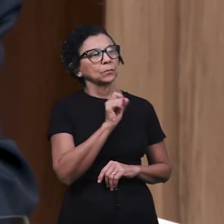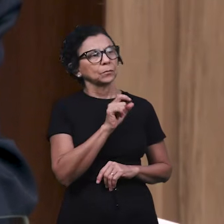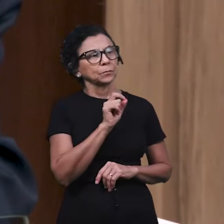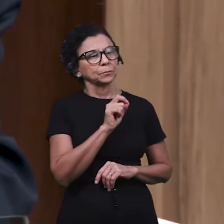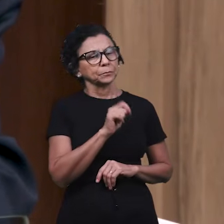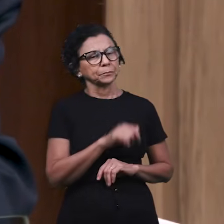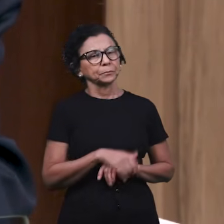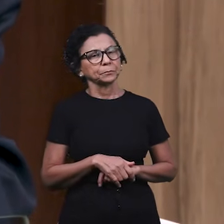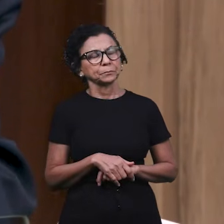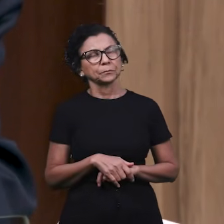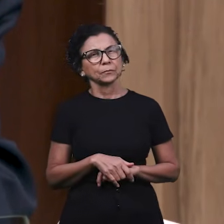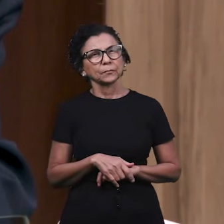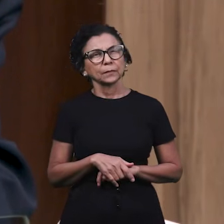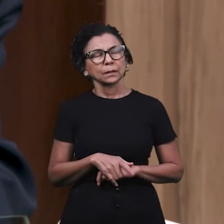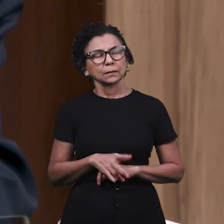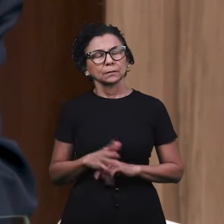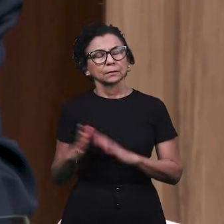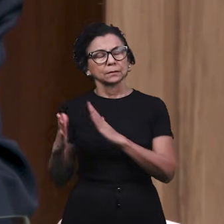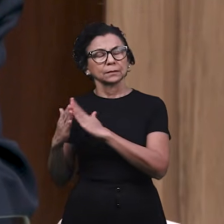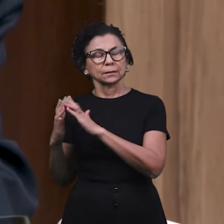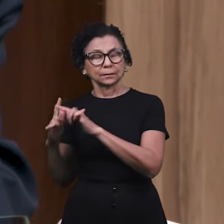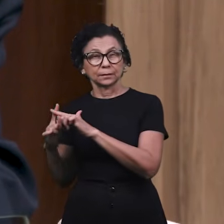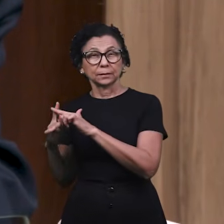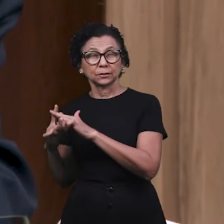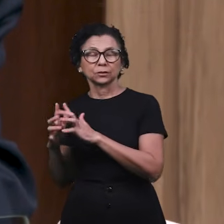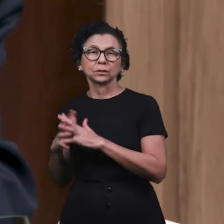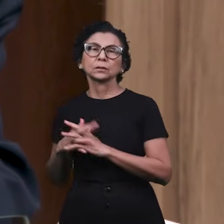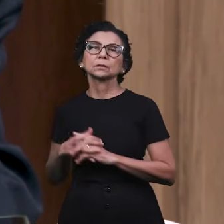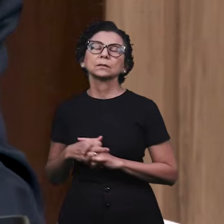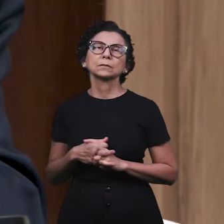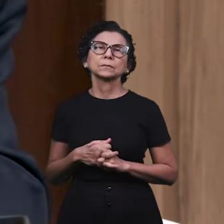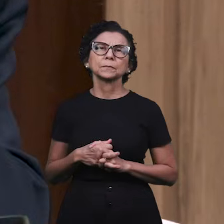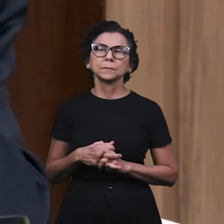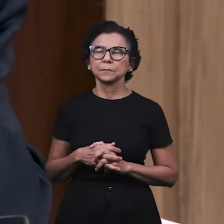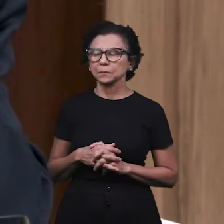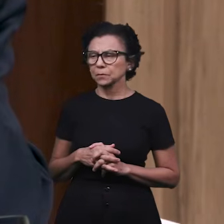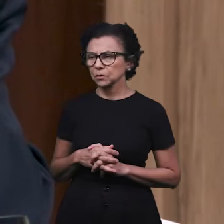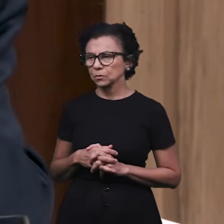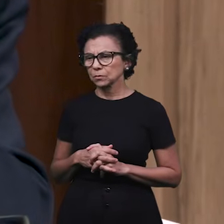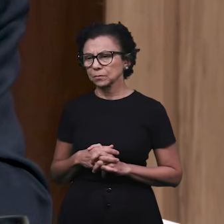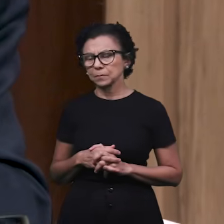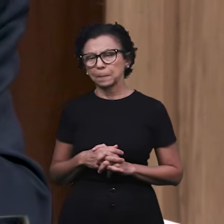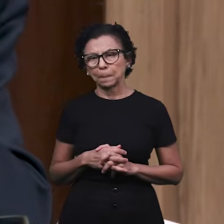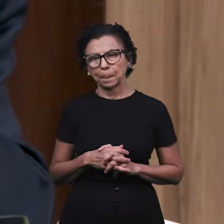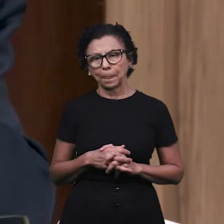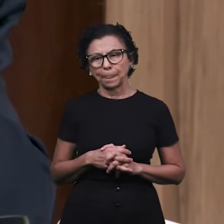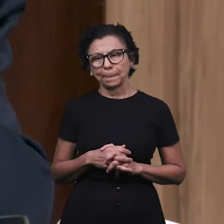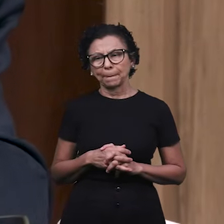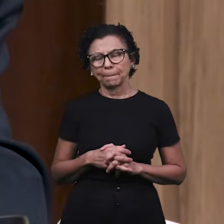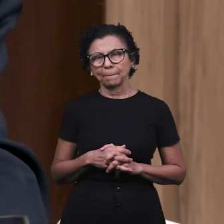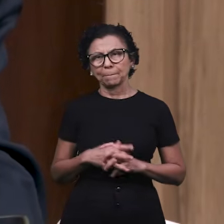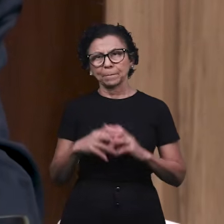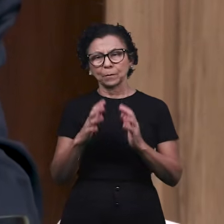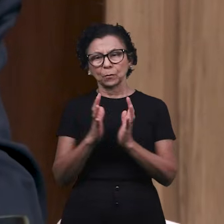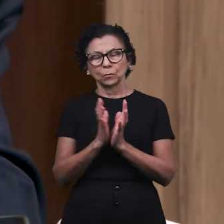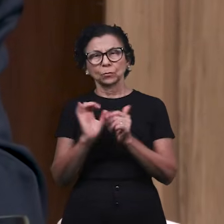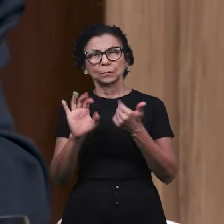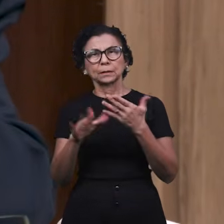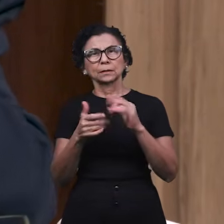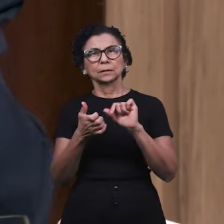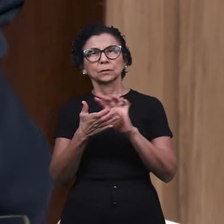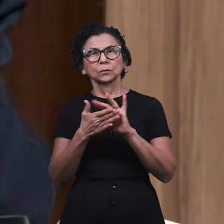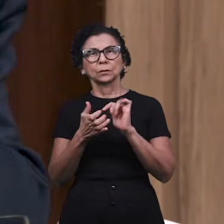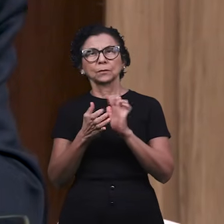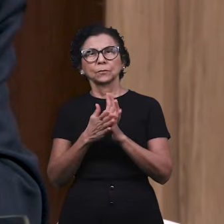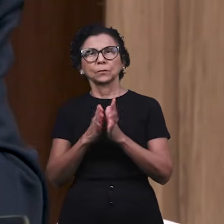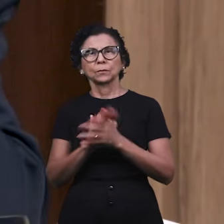seguinte? Muitas vezes na igreja a gente vê o grupo de louvor ali, no horário que vai cantar o louvor do grupo de louvor, todo mundo está